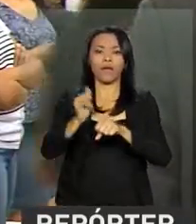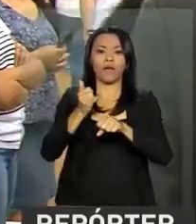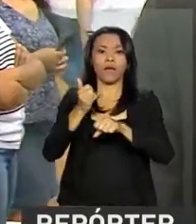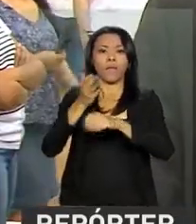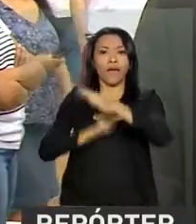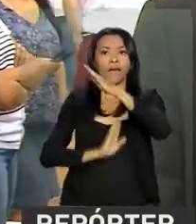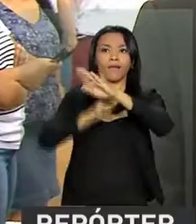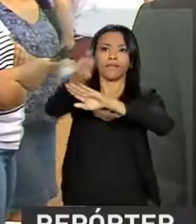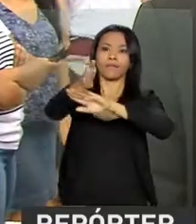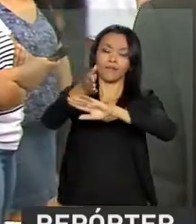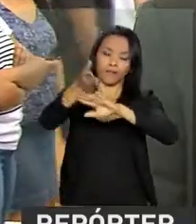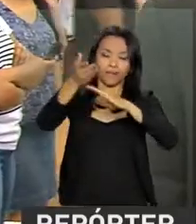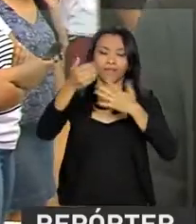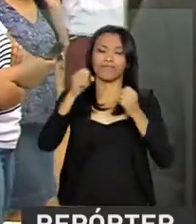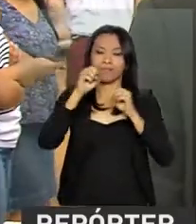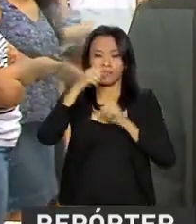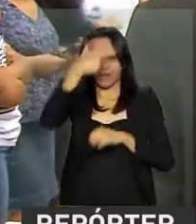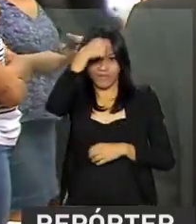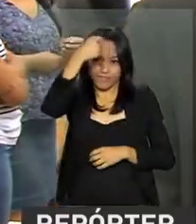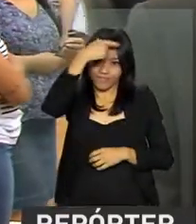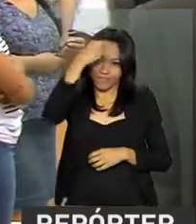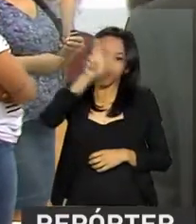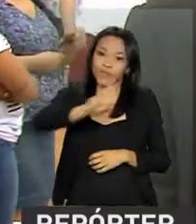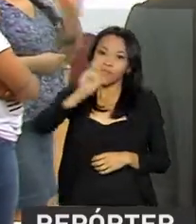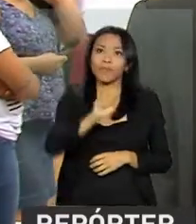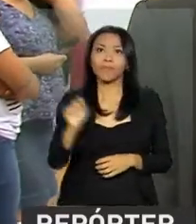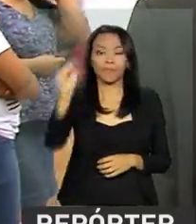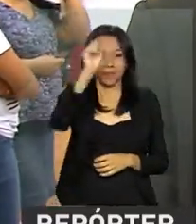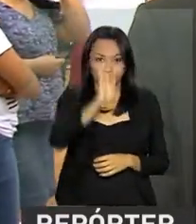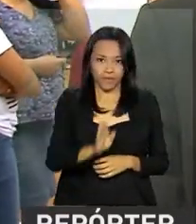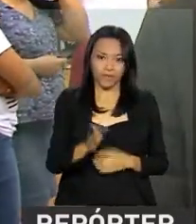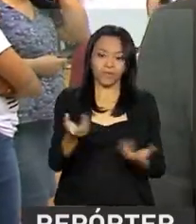principal porta de entrada para o ensino superior no país.